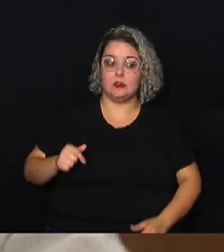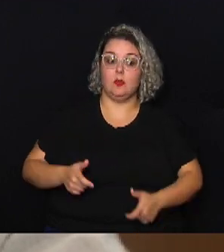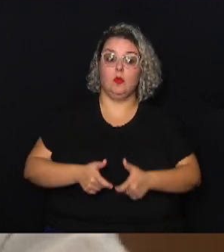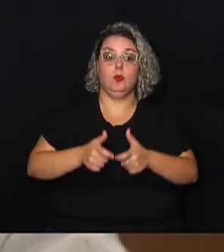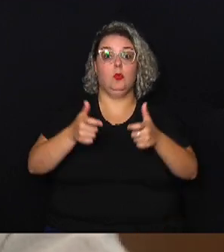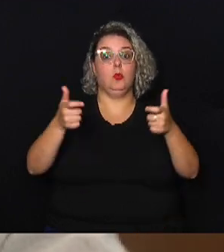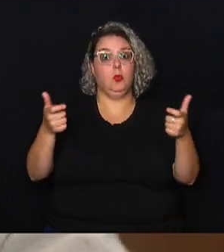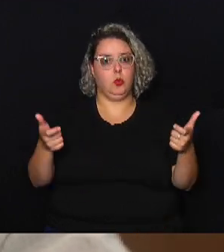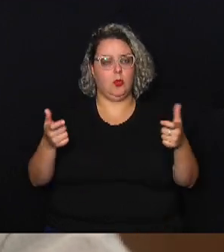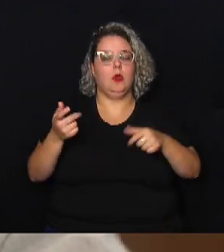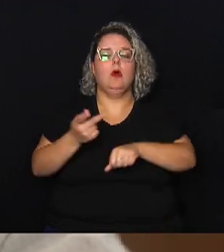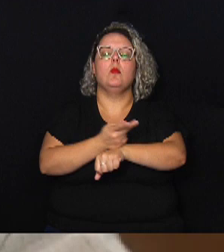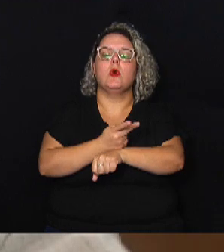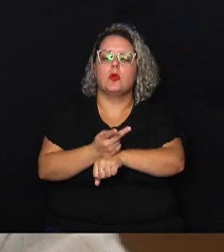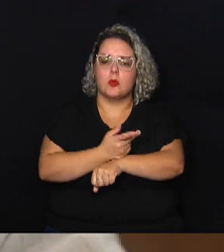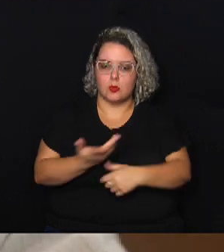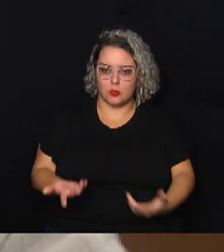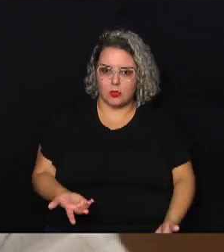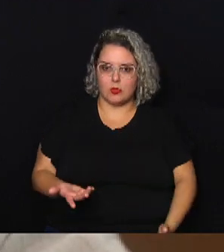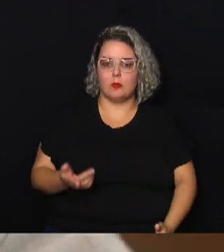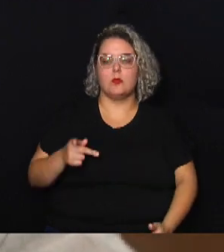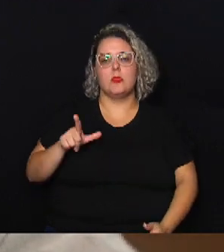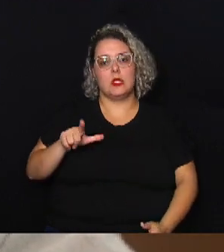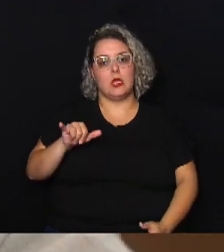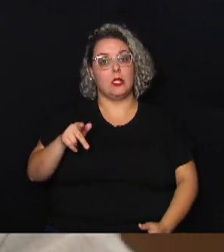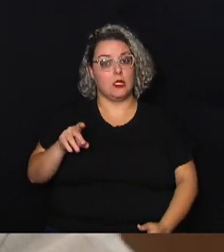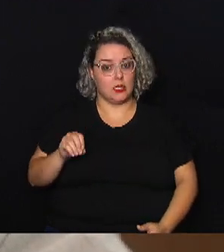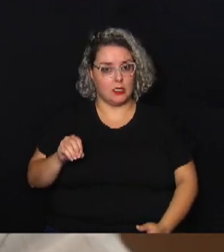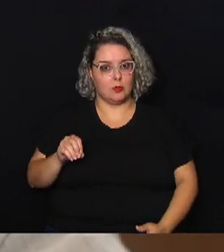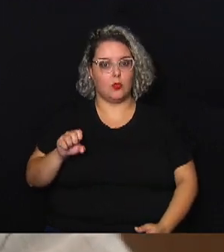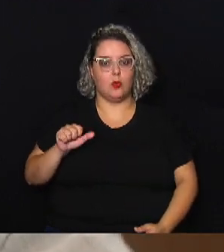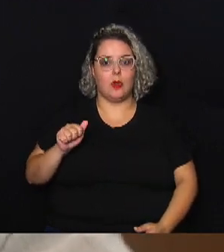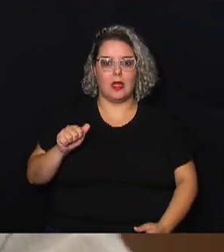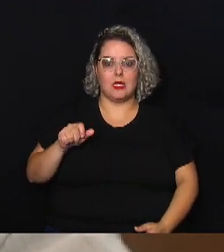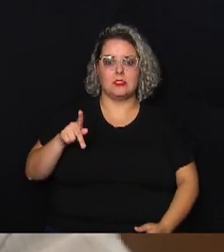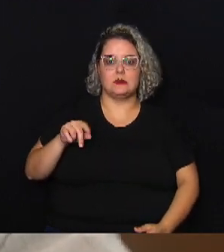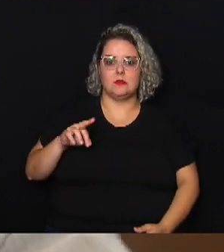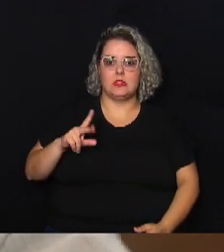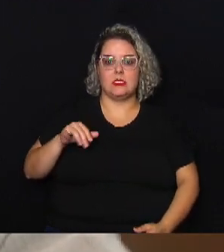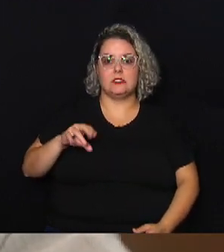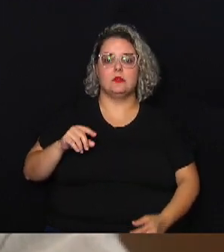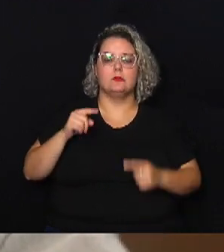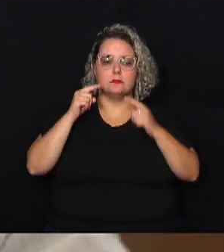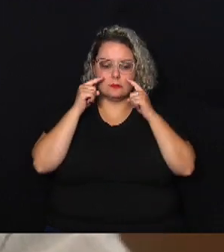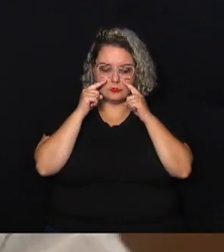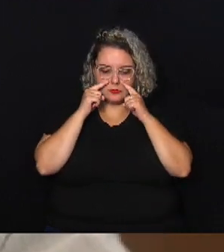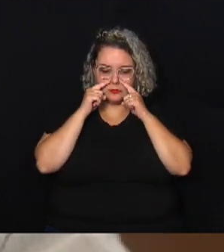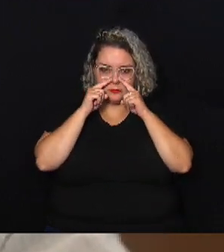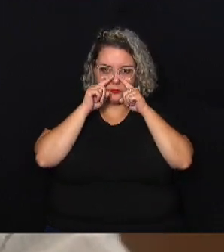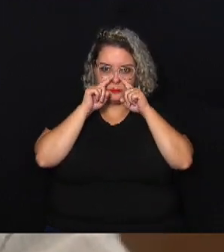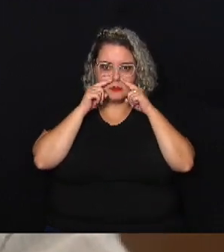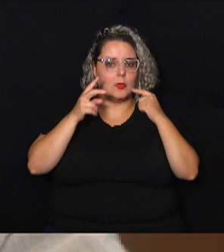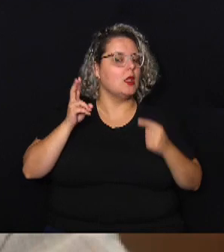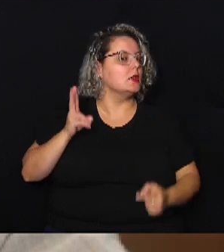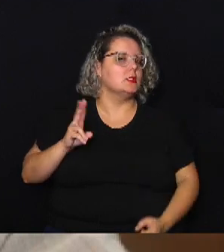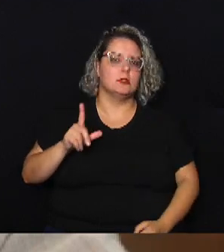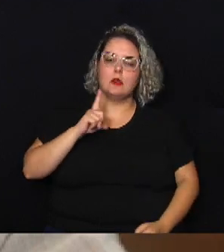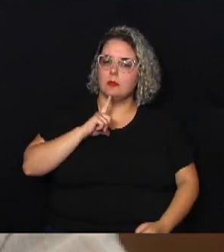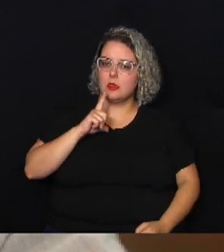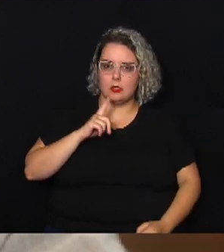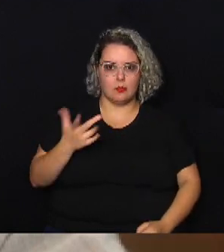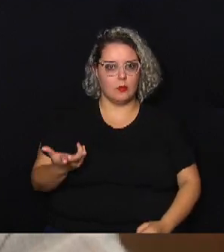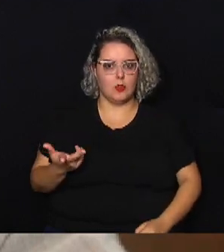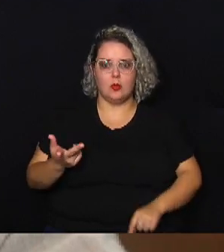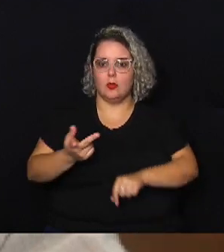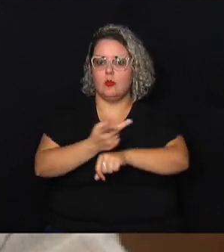a procura para lipoaspiração. Nariz, sempre teve procura